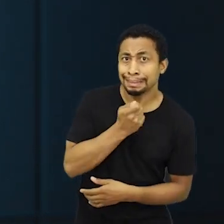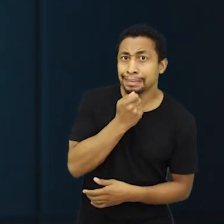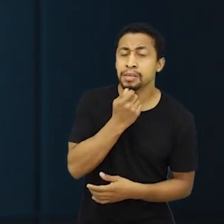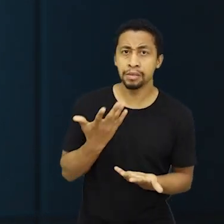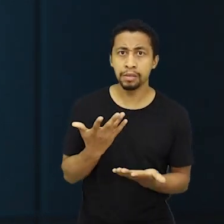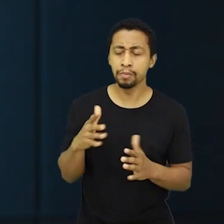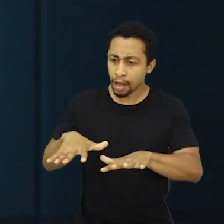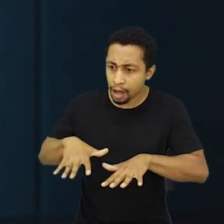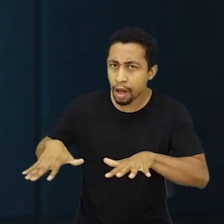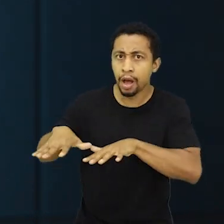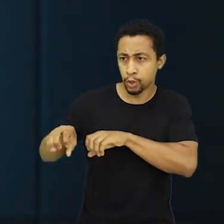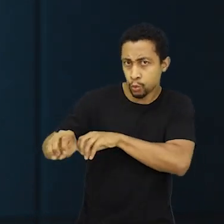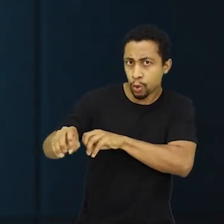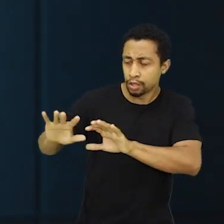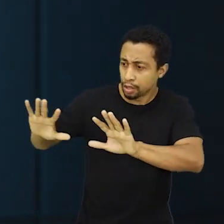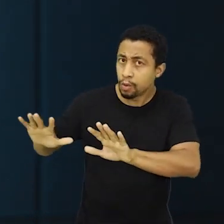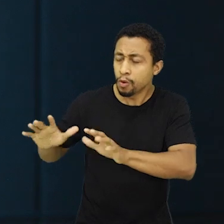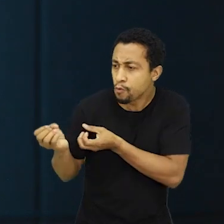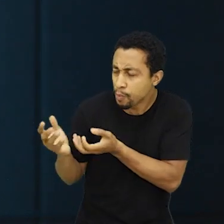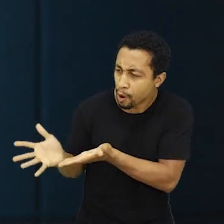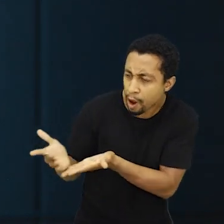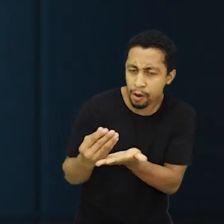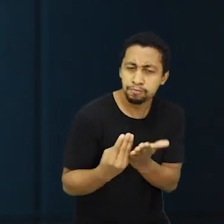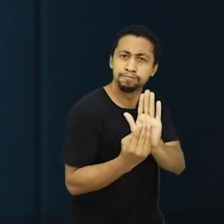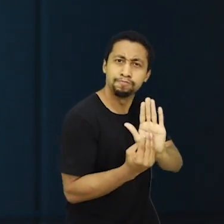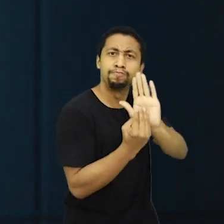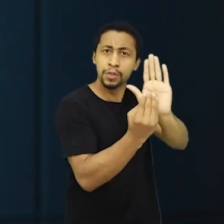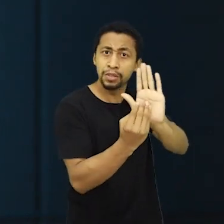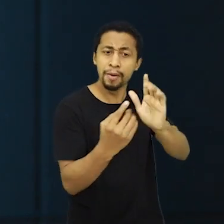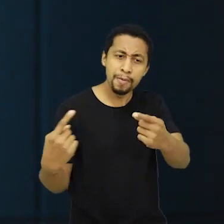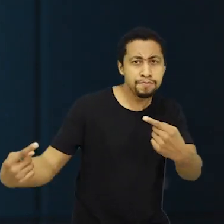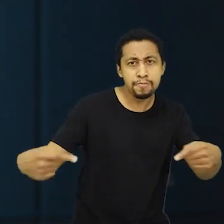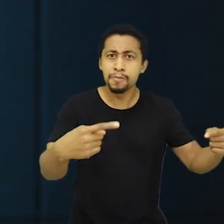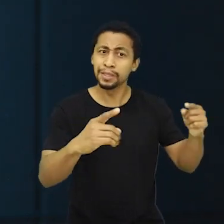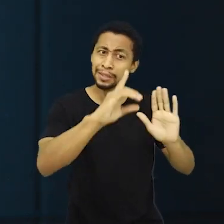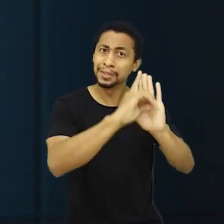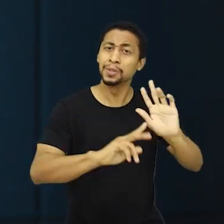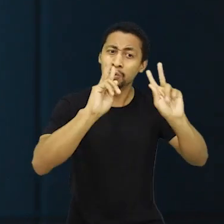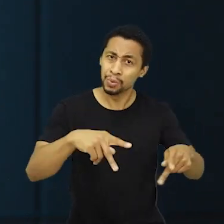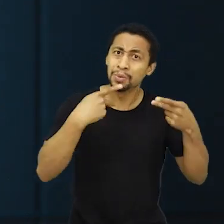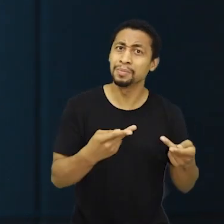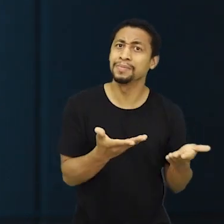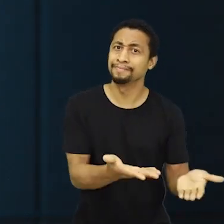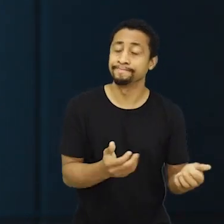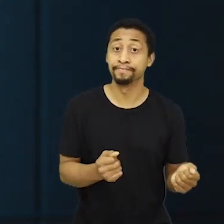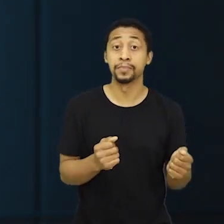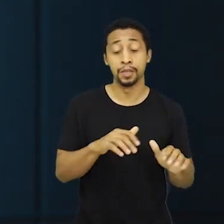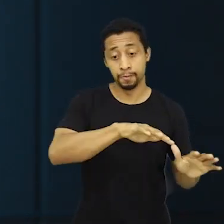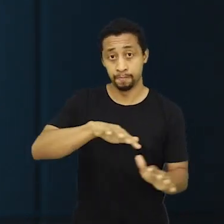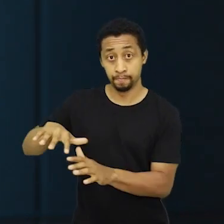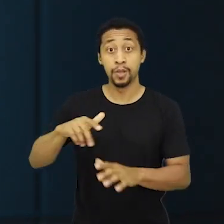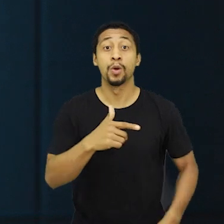da educação em direitos humanos para essa discussão. Quando eu penso no outro projeto que trabalha com a